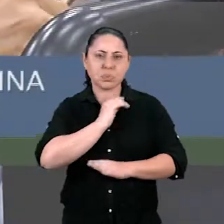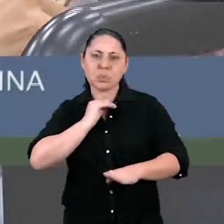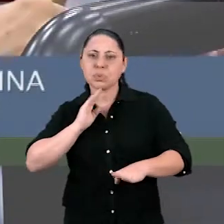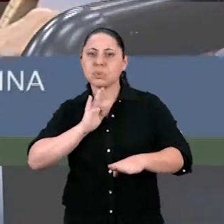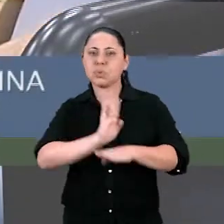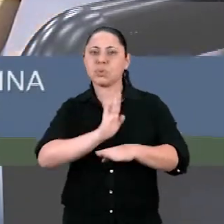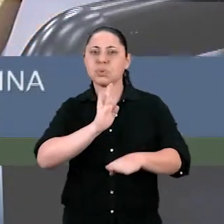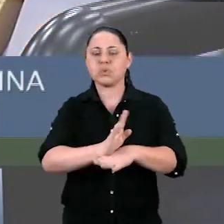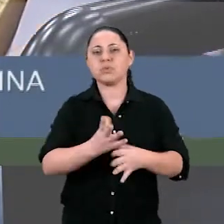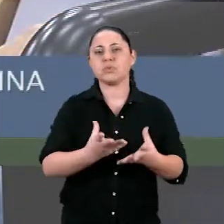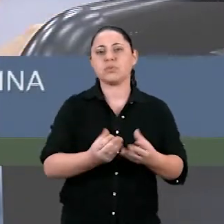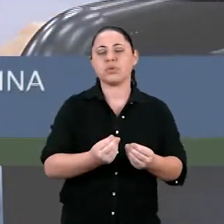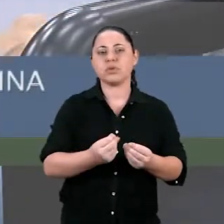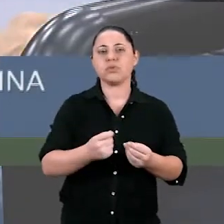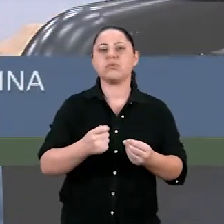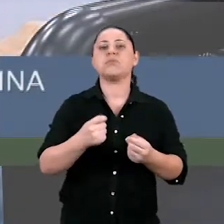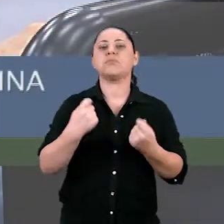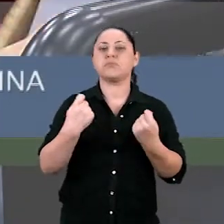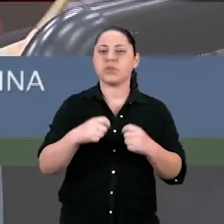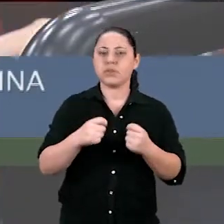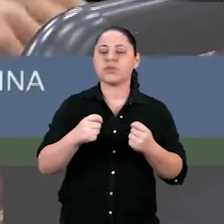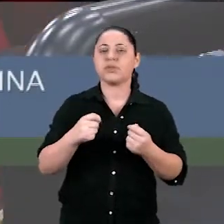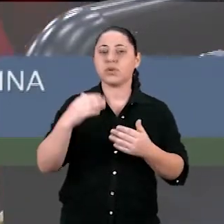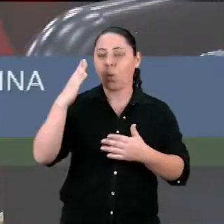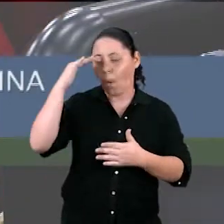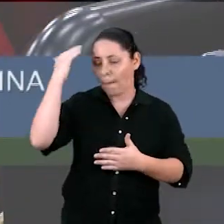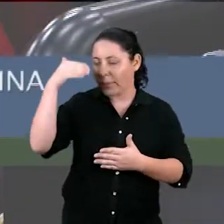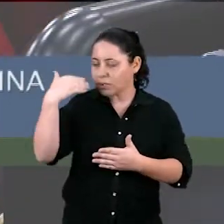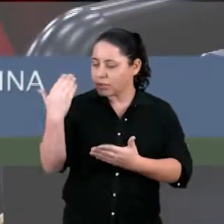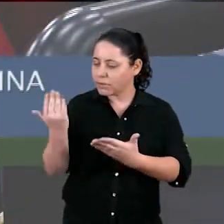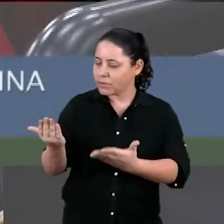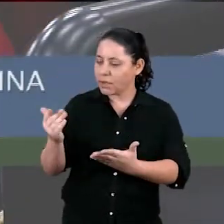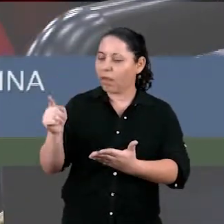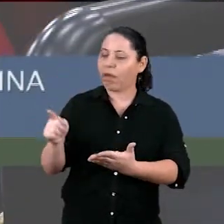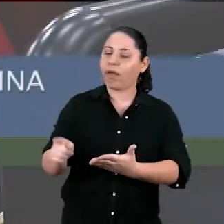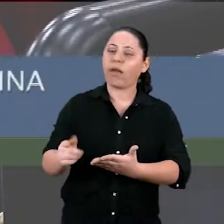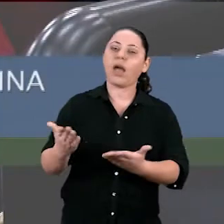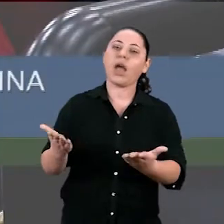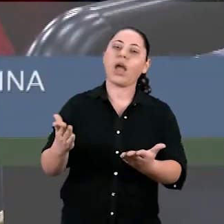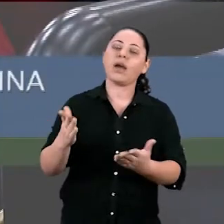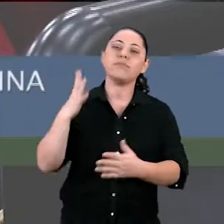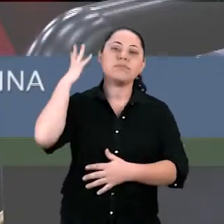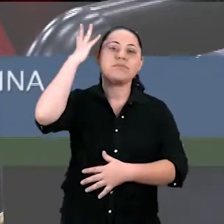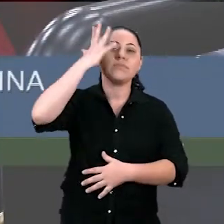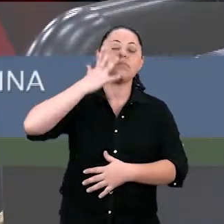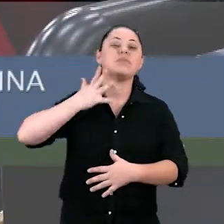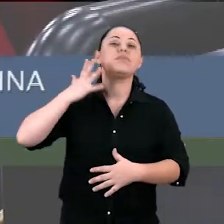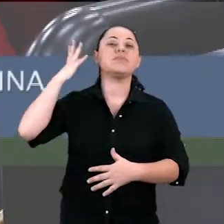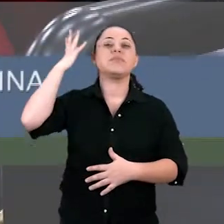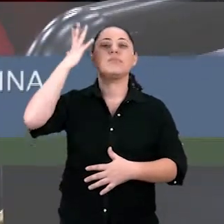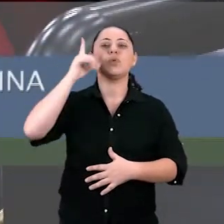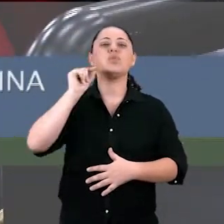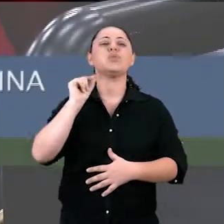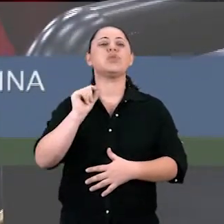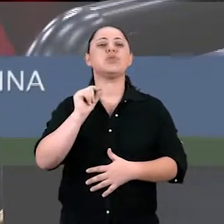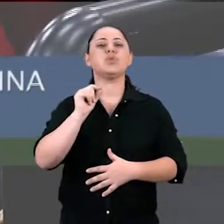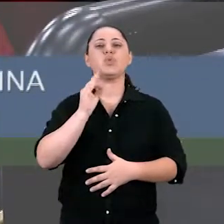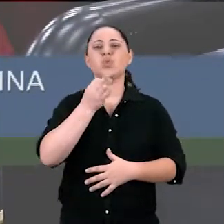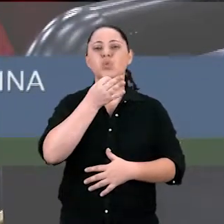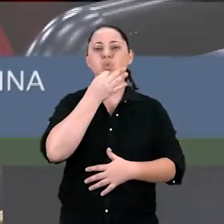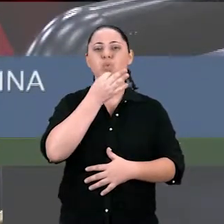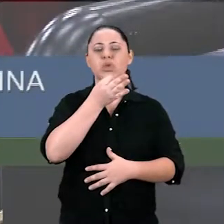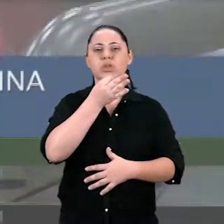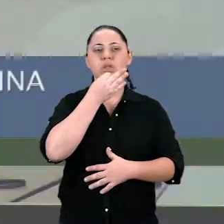é em homenagem a ele que eu gostaria, né, de fazer uma palestra sugerindo ou propondo uma